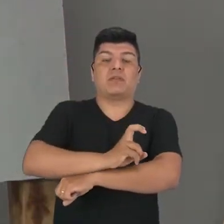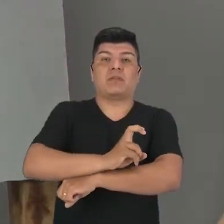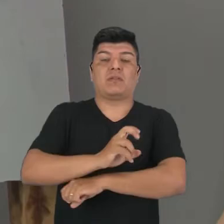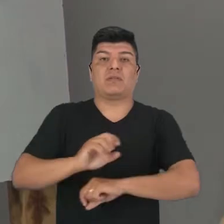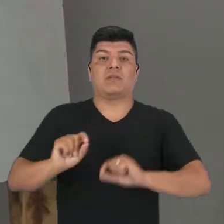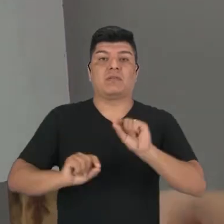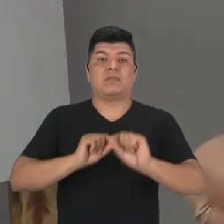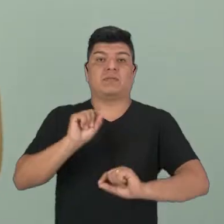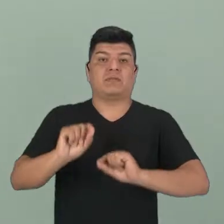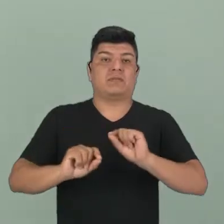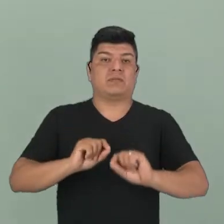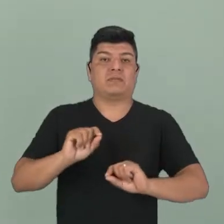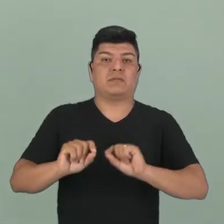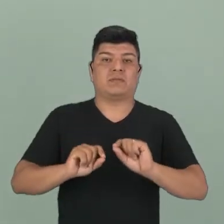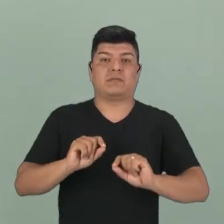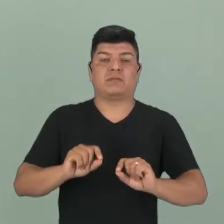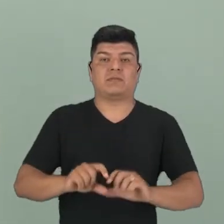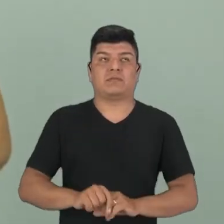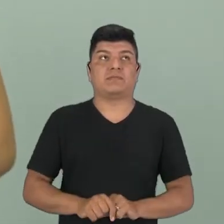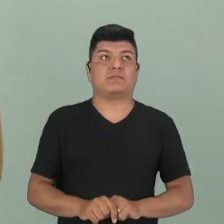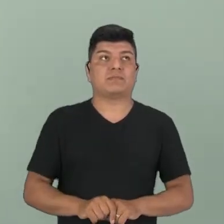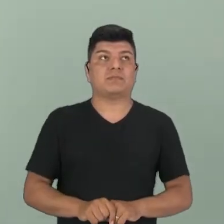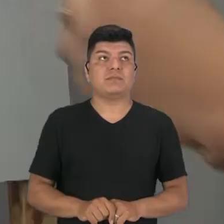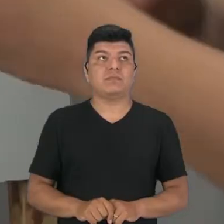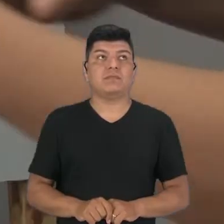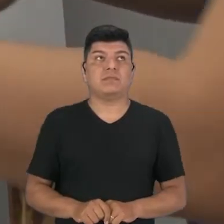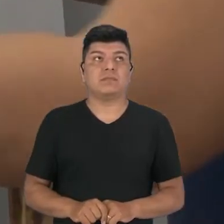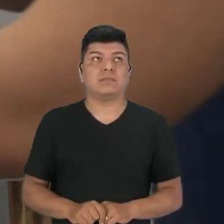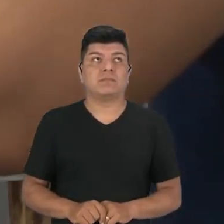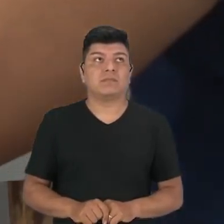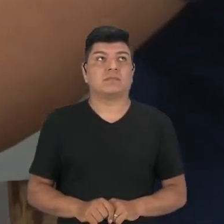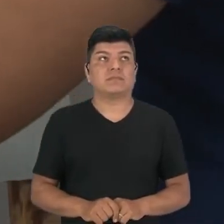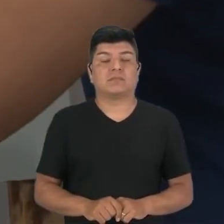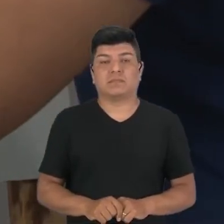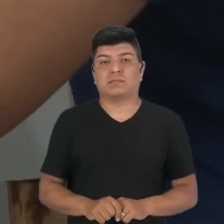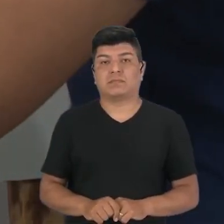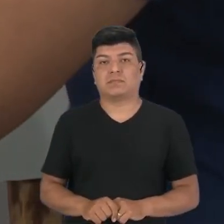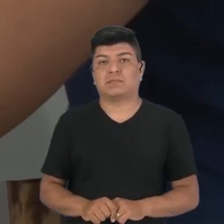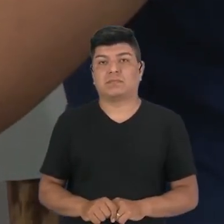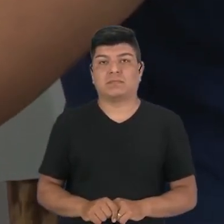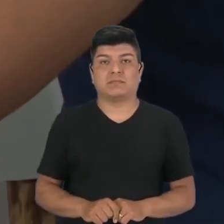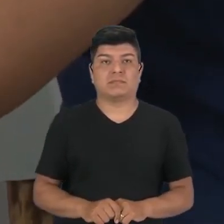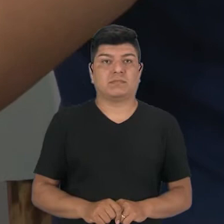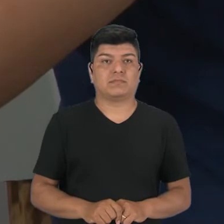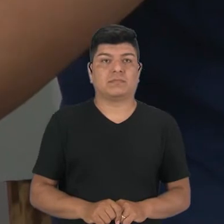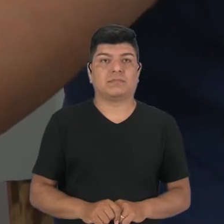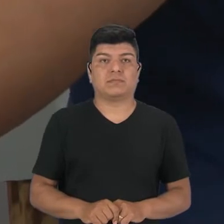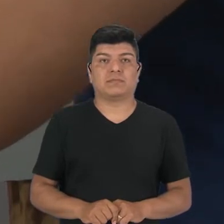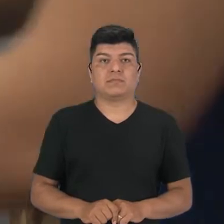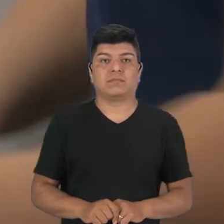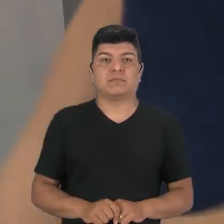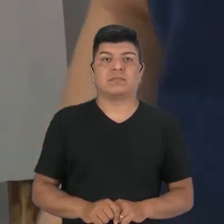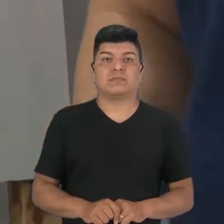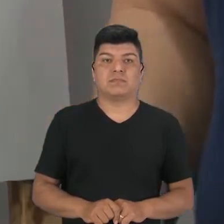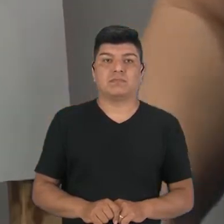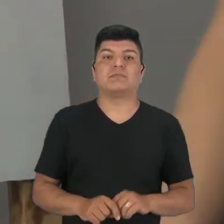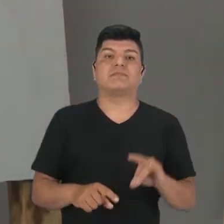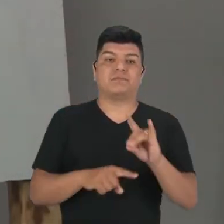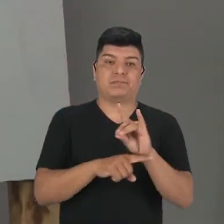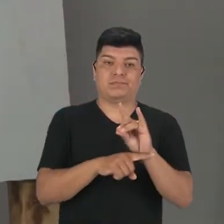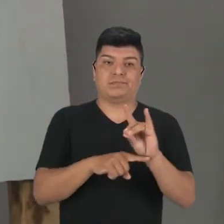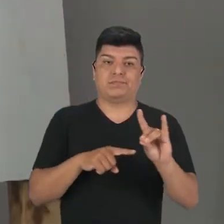cobra é E aí um carnívoro